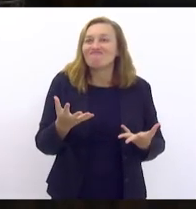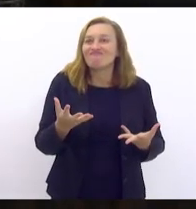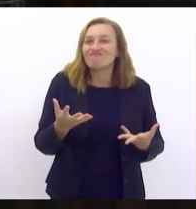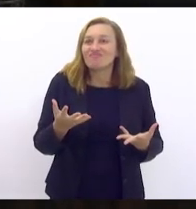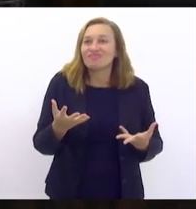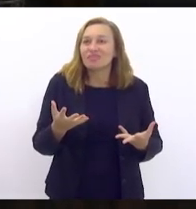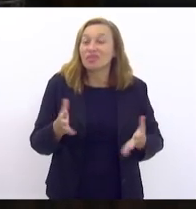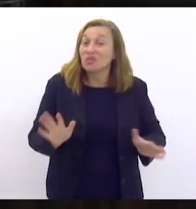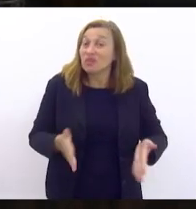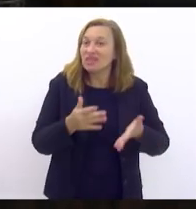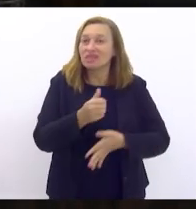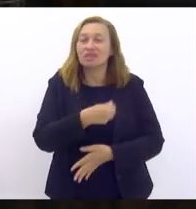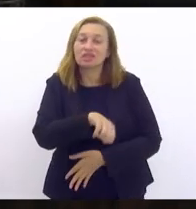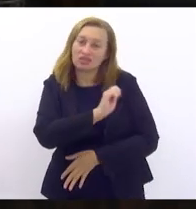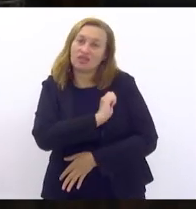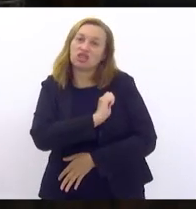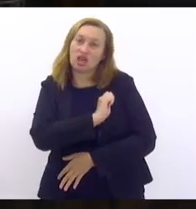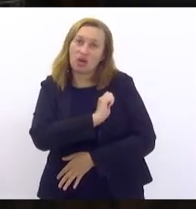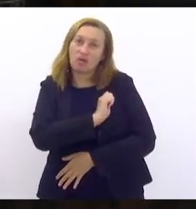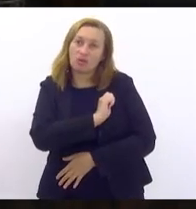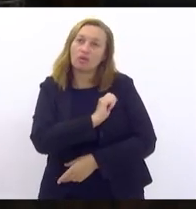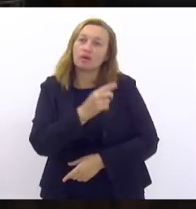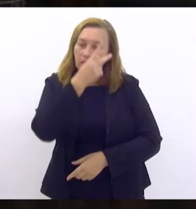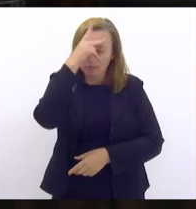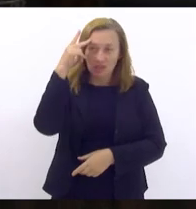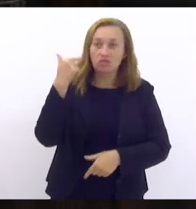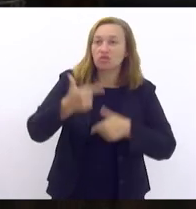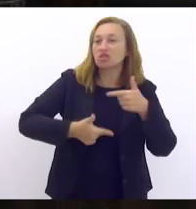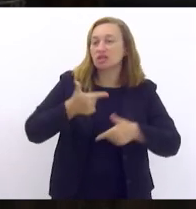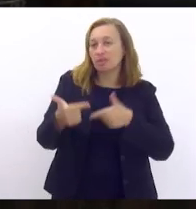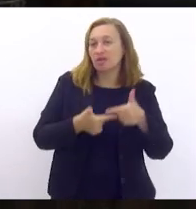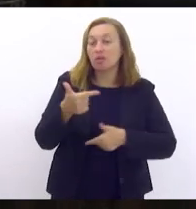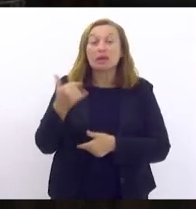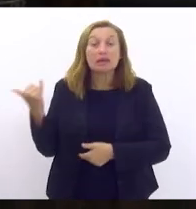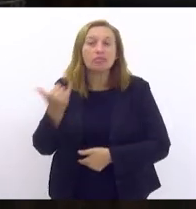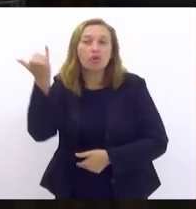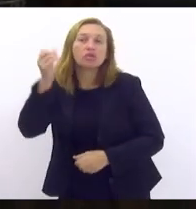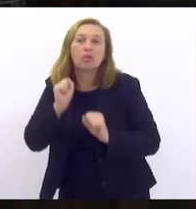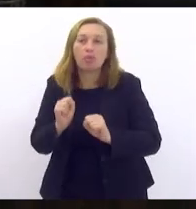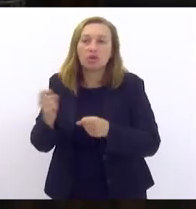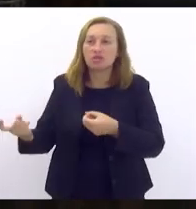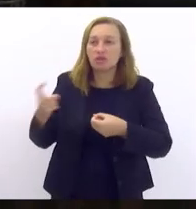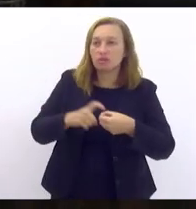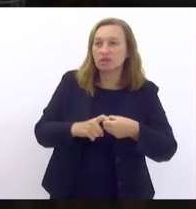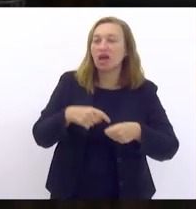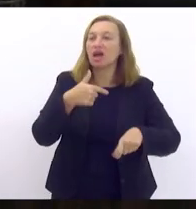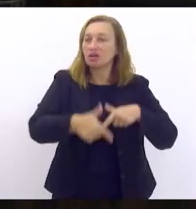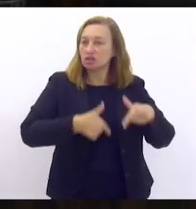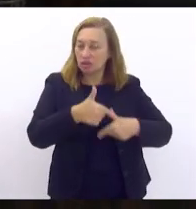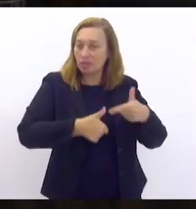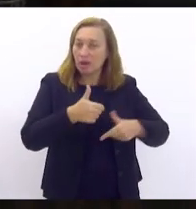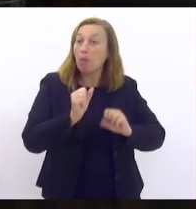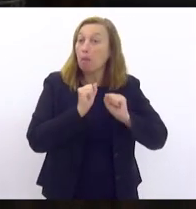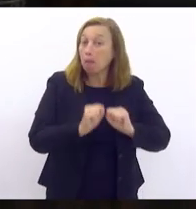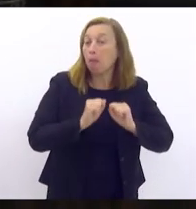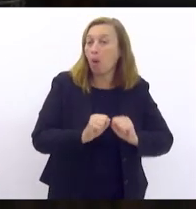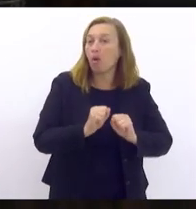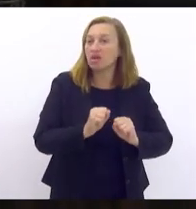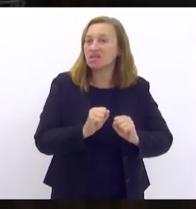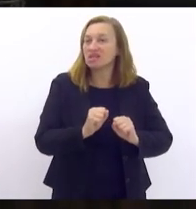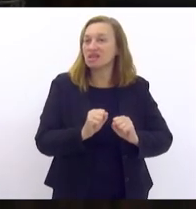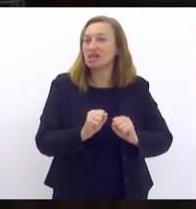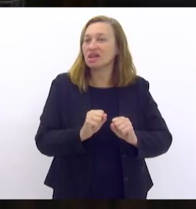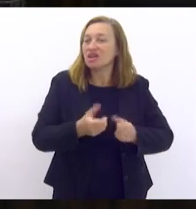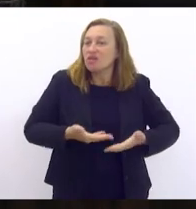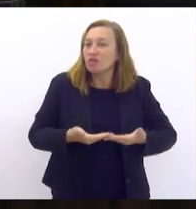o incentivo estímulo para que esses trabalhadores importantíssimo possa retomar os seus trabalhos e possa ir fornecer